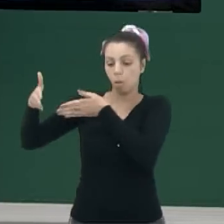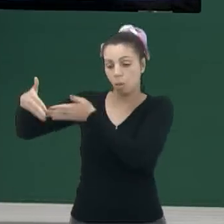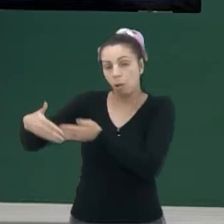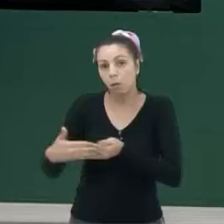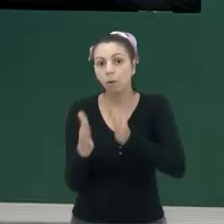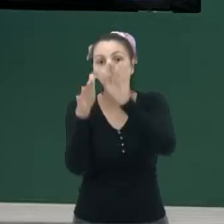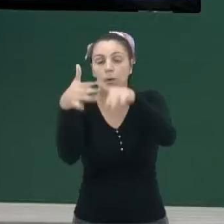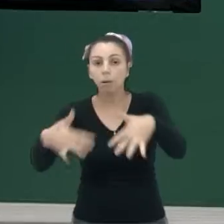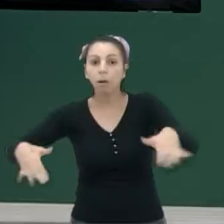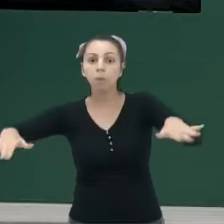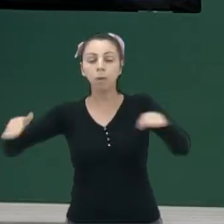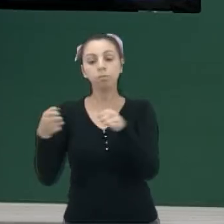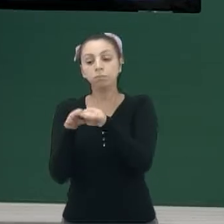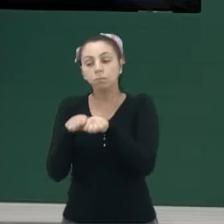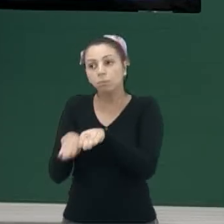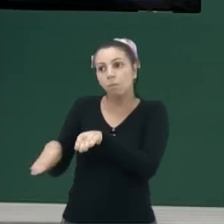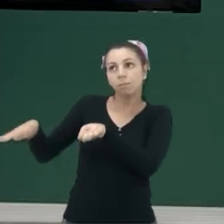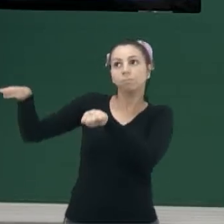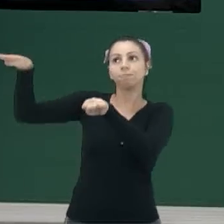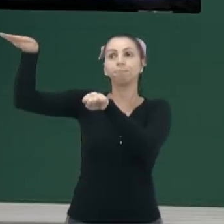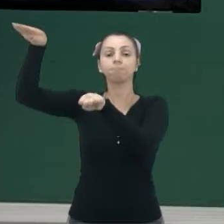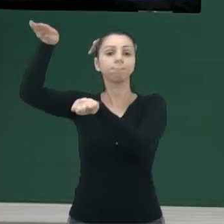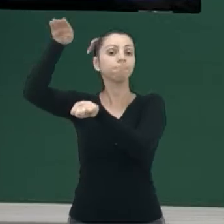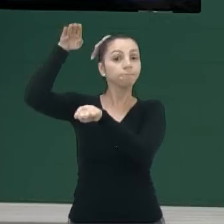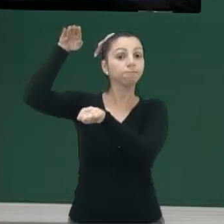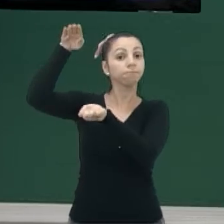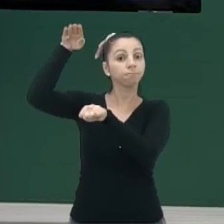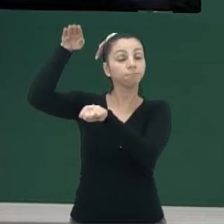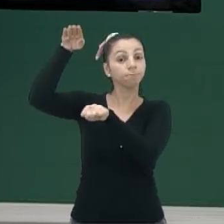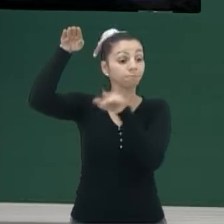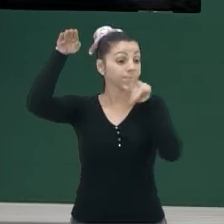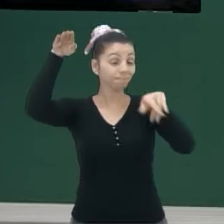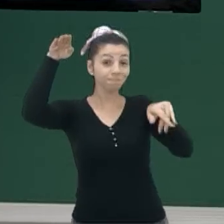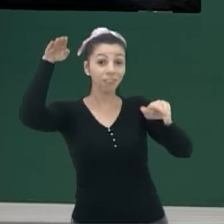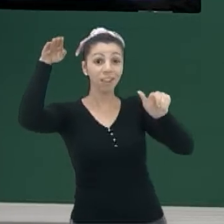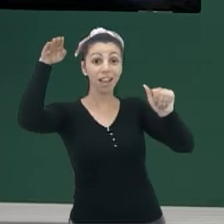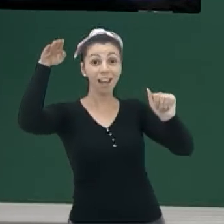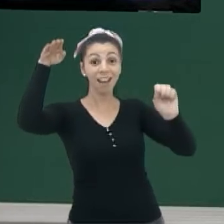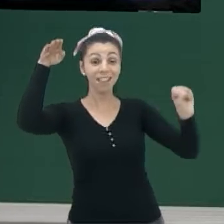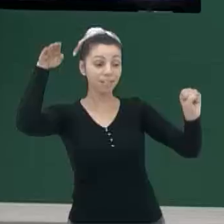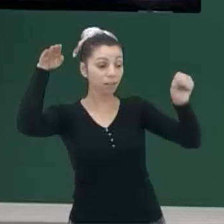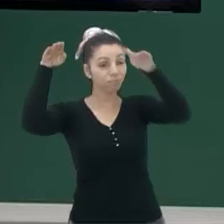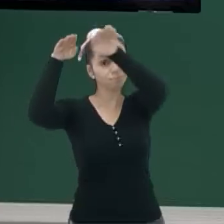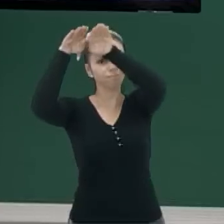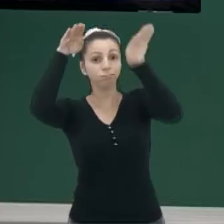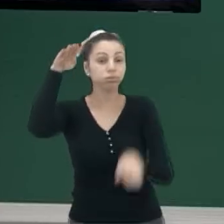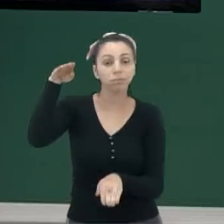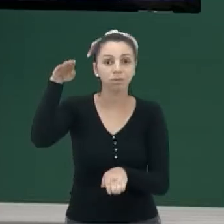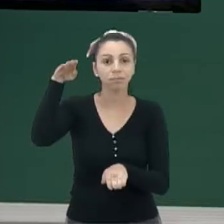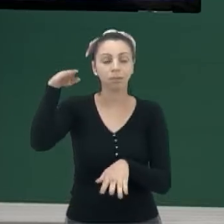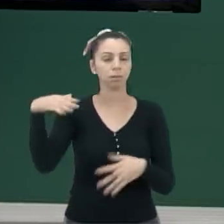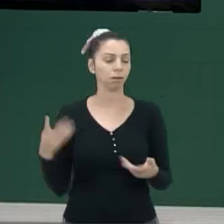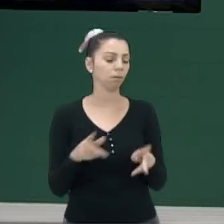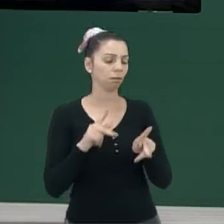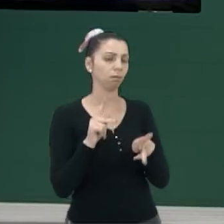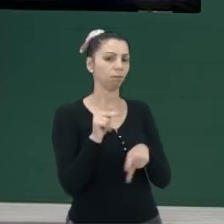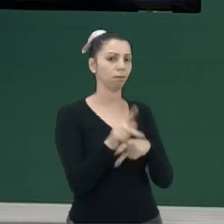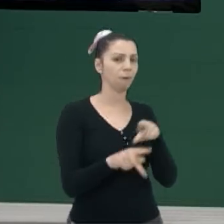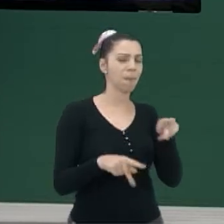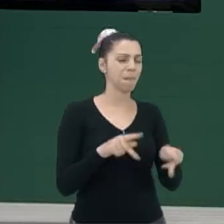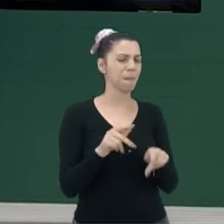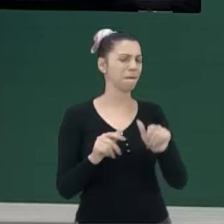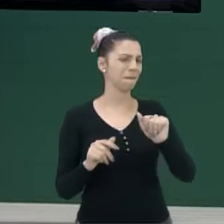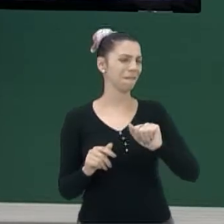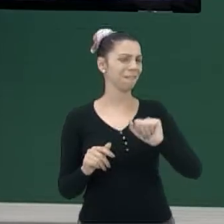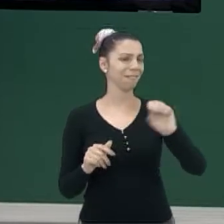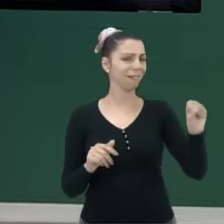tinham um grau mais elevado de superioridade do que os asiáticos. E é claro que o povo da Ásia